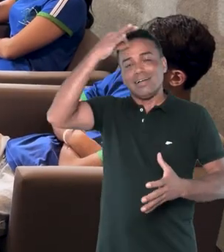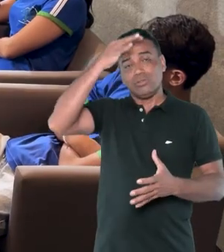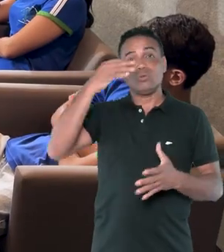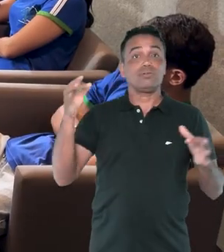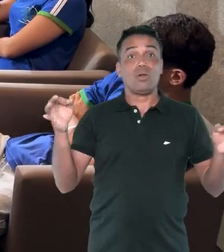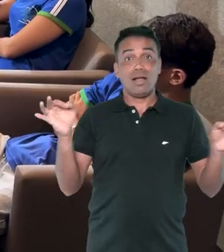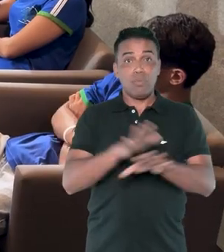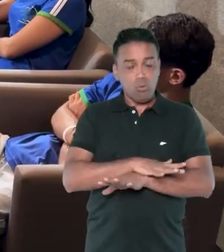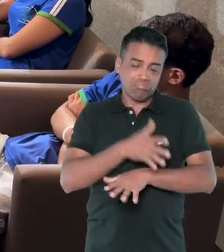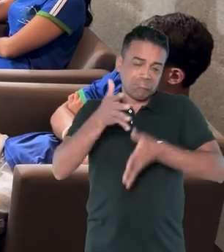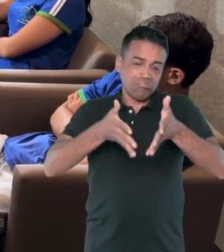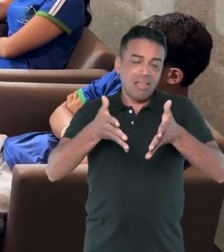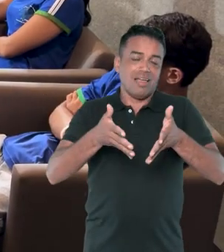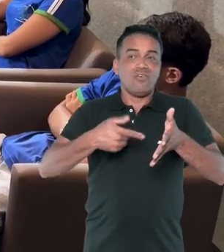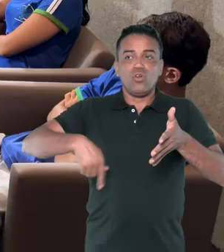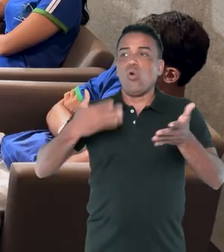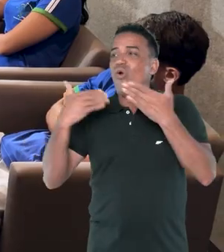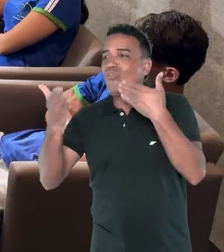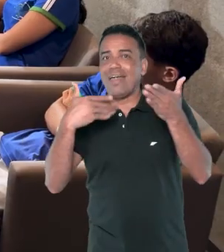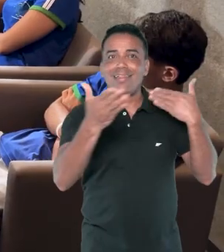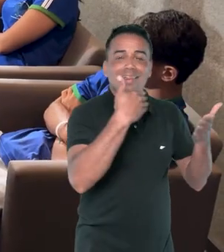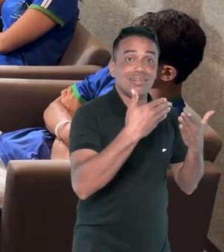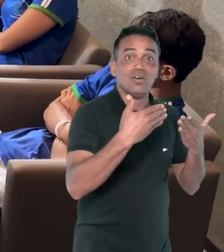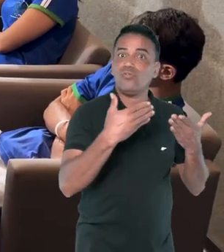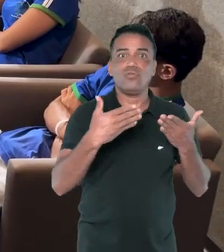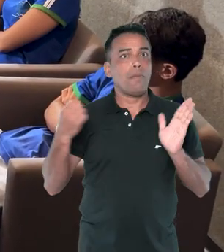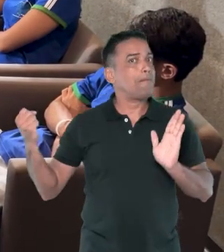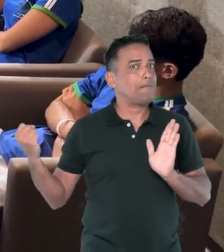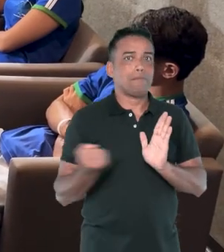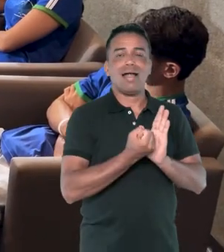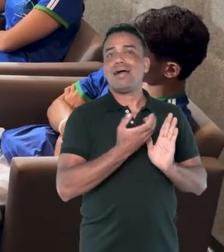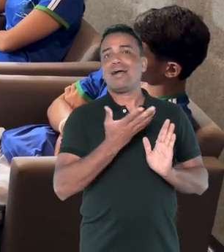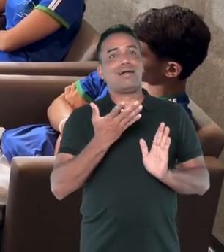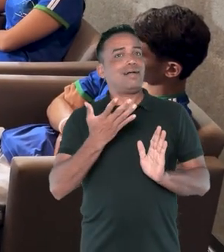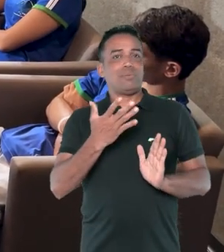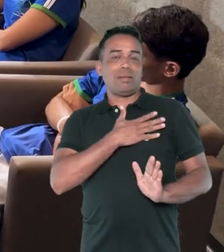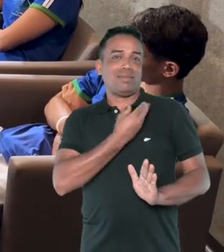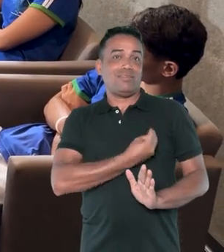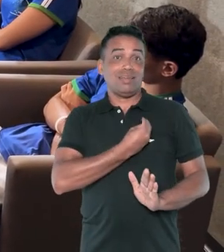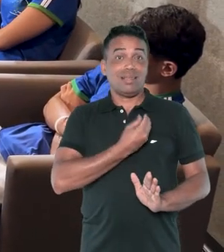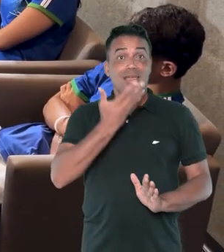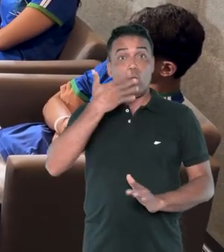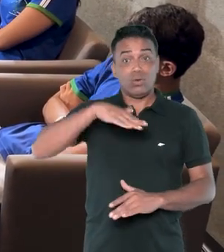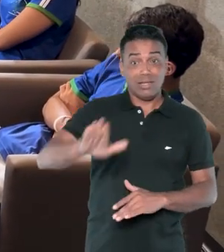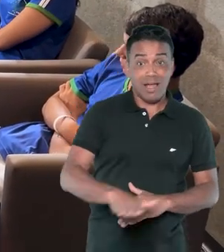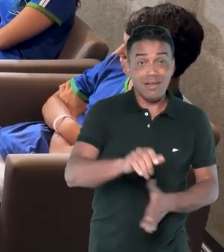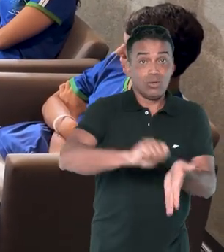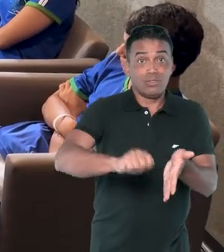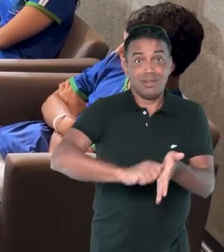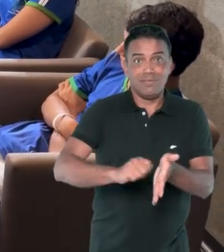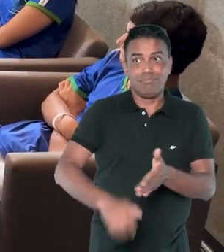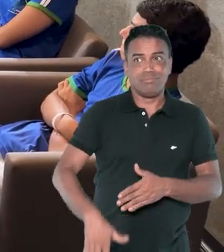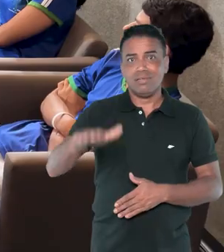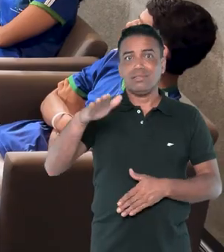fui falar com eles todos, e assim, foi uma lição muito importante para mim, porque eu escrevo desde pequena, e quando eu era criança, que eu queria ser